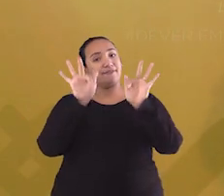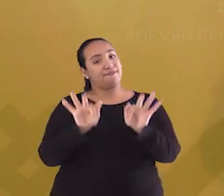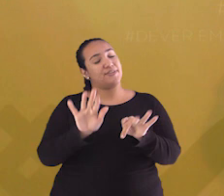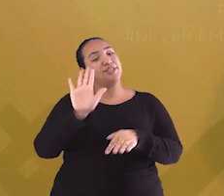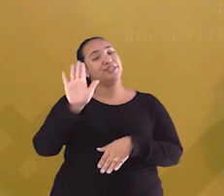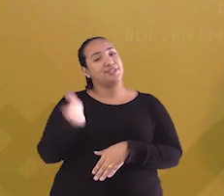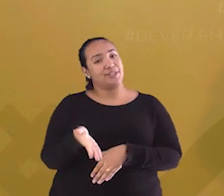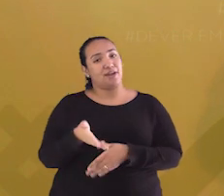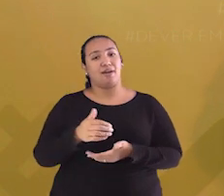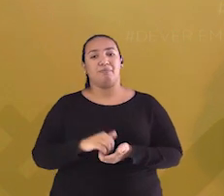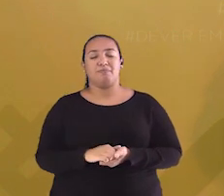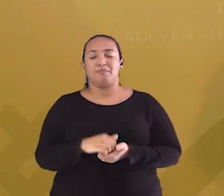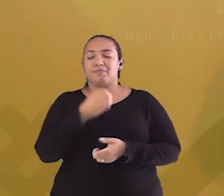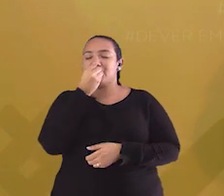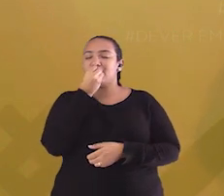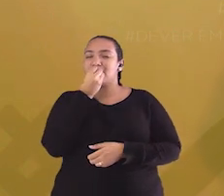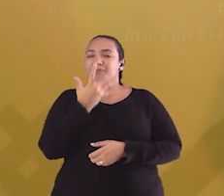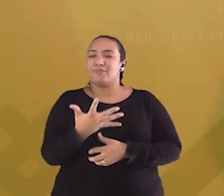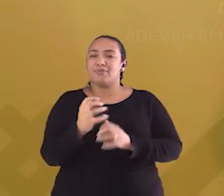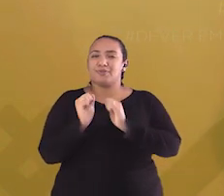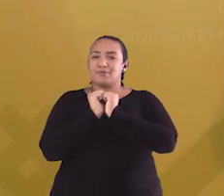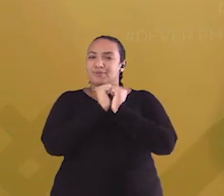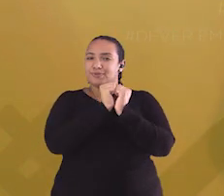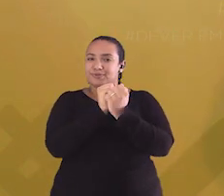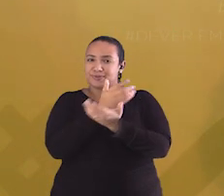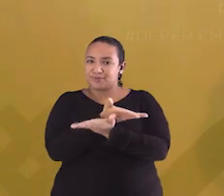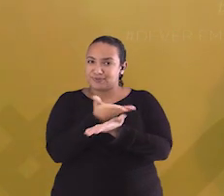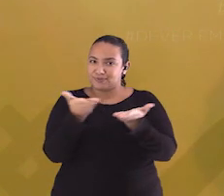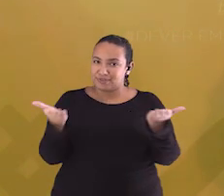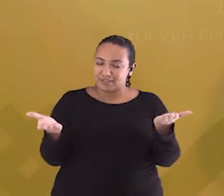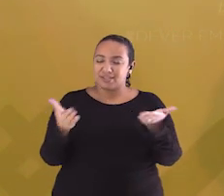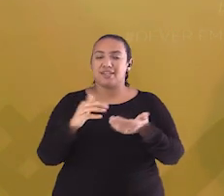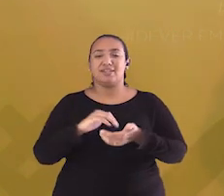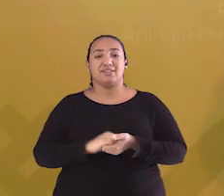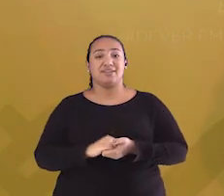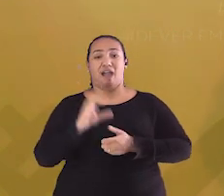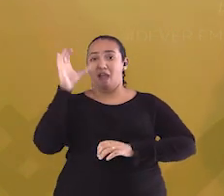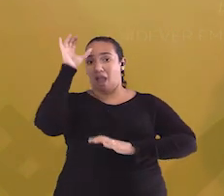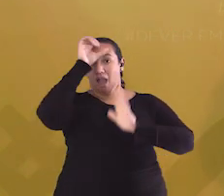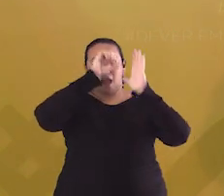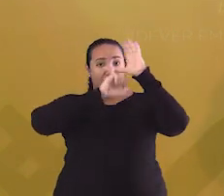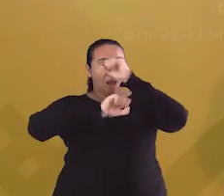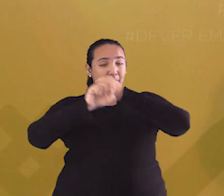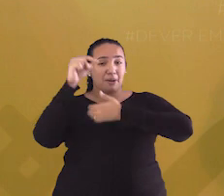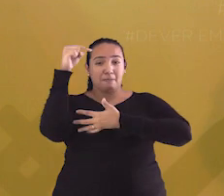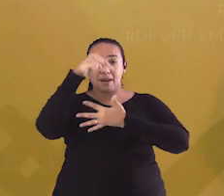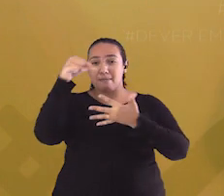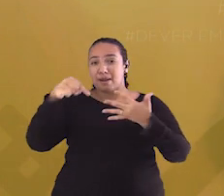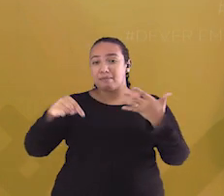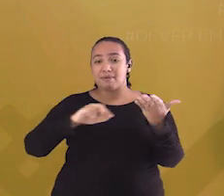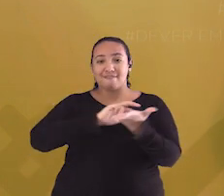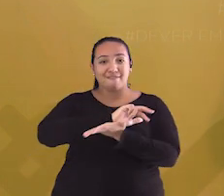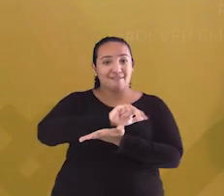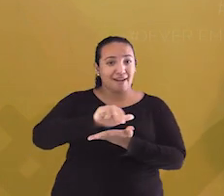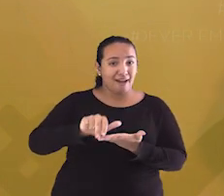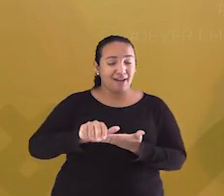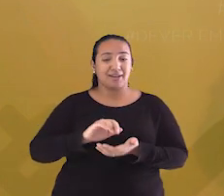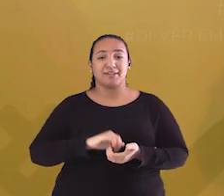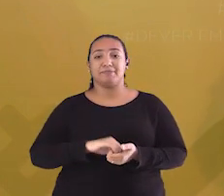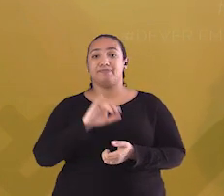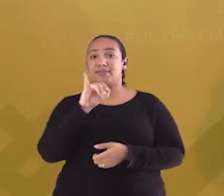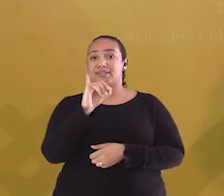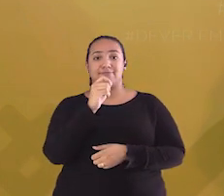pessoal. Foi muito bom estar aqui com vocês, aprendendo tantas coisas bacanas. E quem não marcou